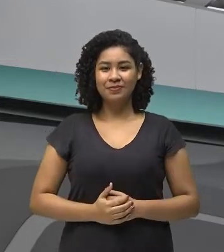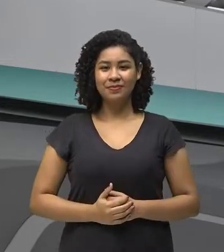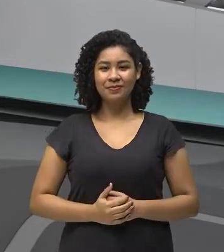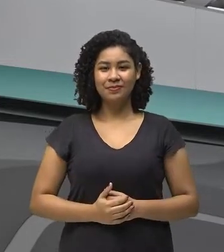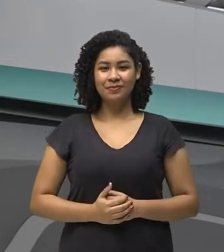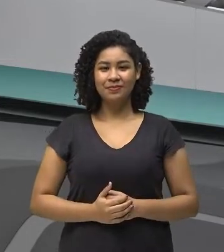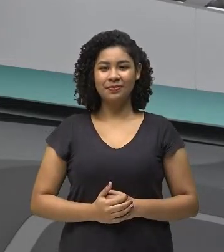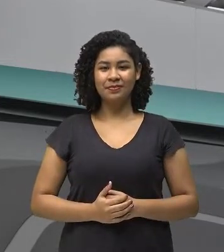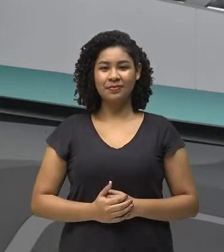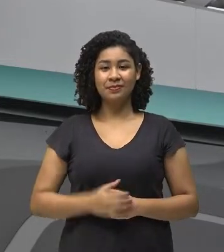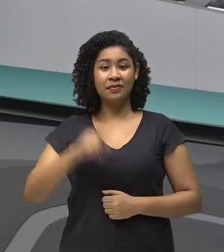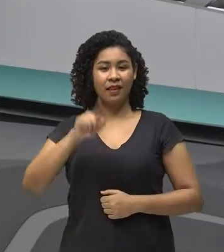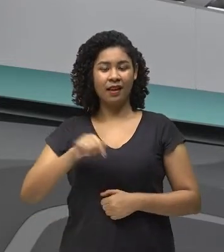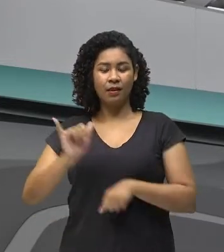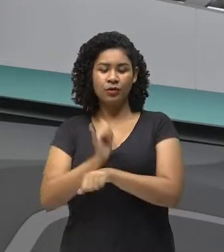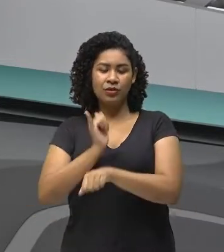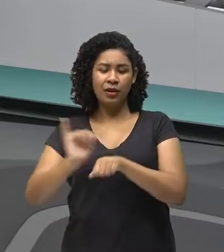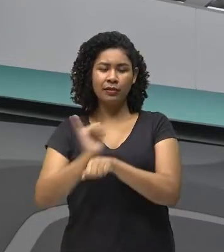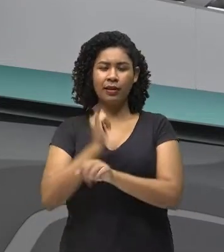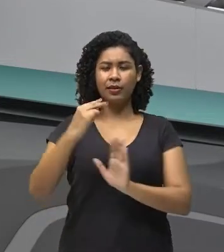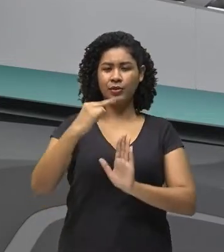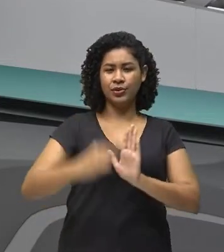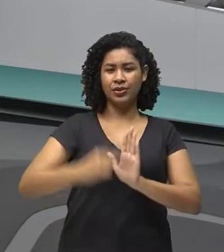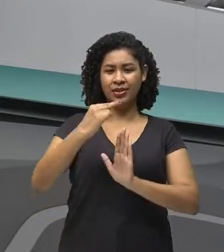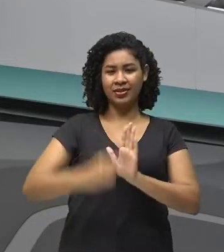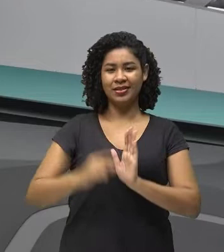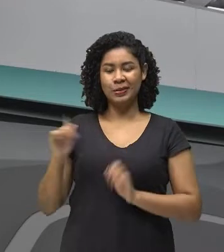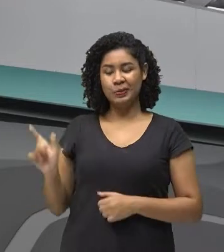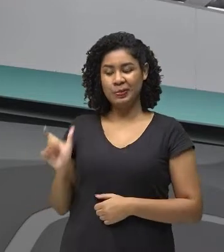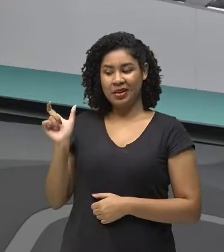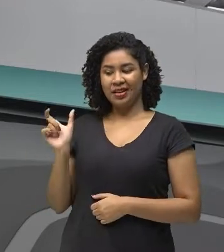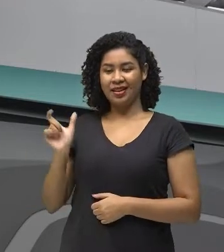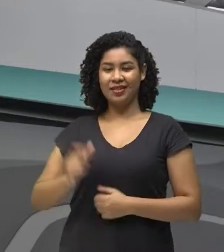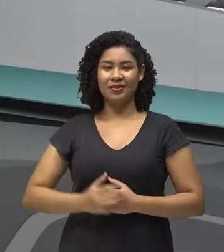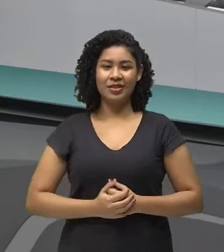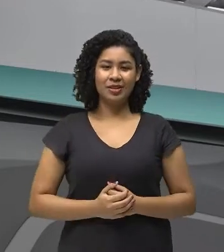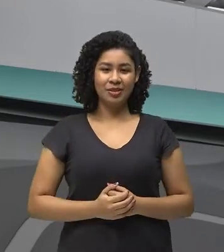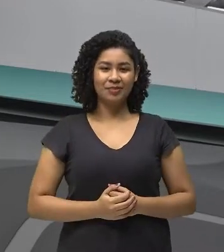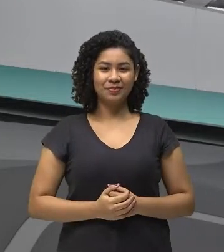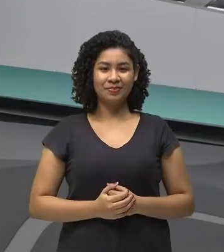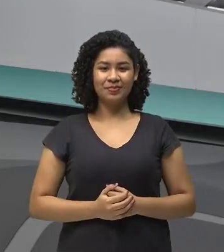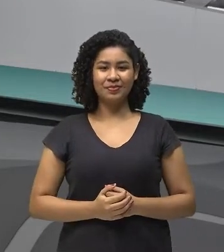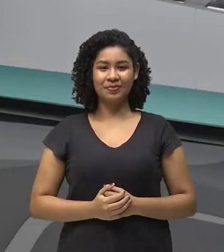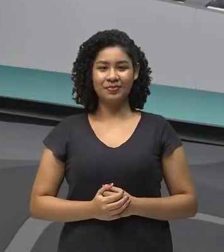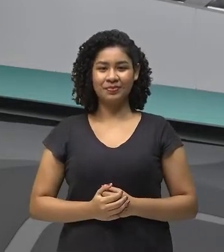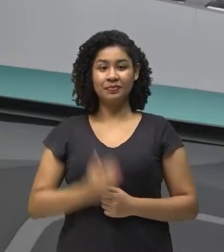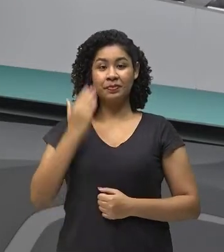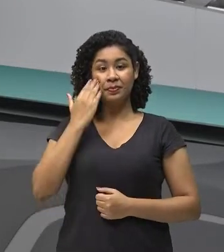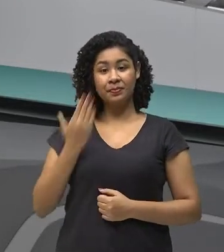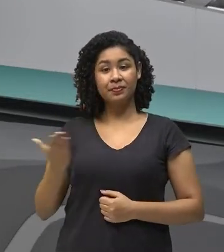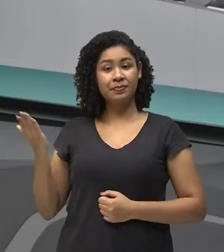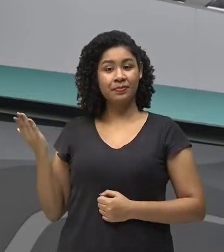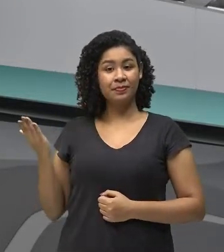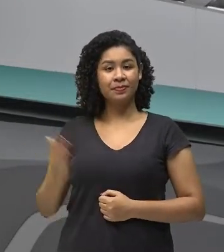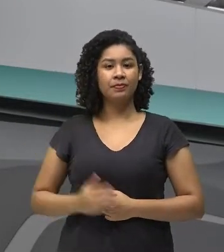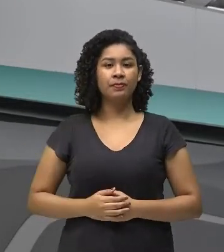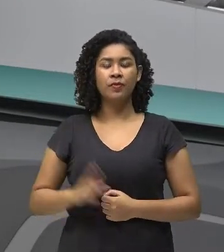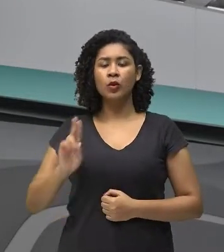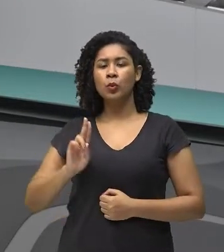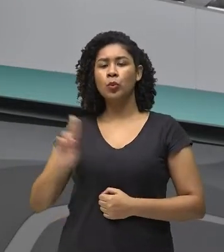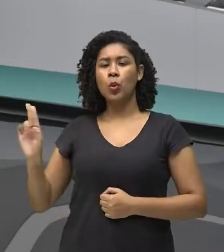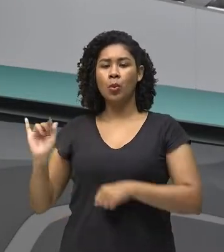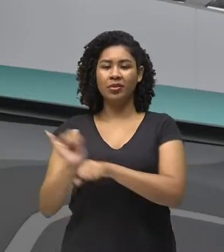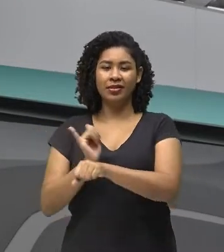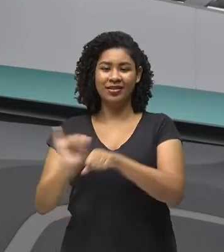a estratégia de leitura skimming. Vamos dar uma olhada aqui junto comigo. Então, olha só, o nome da estratégia de leitura